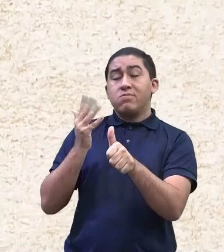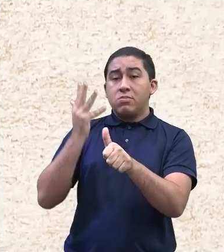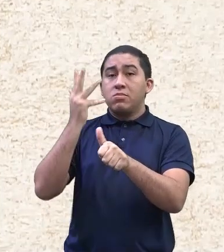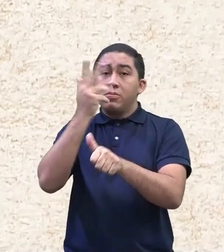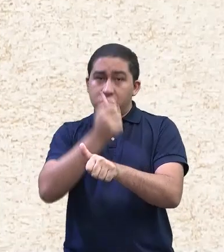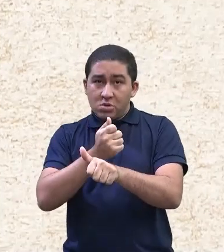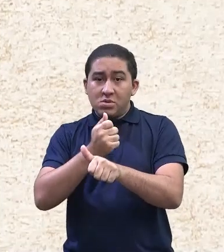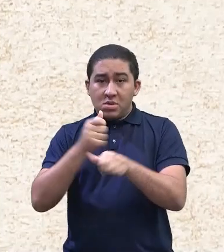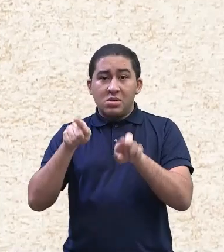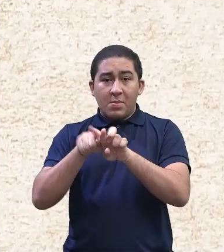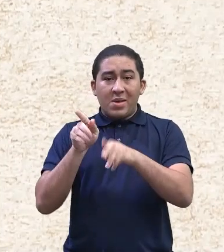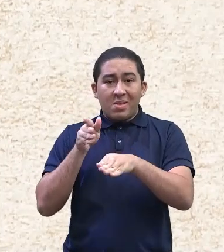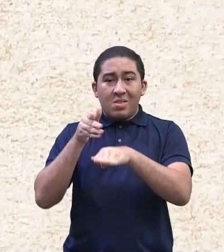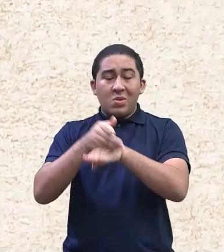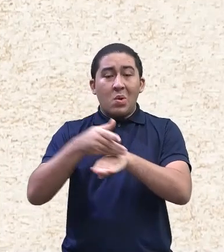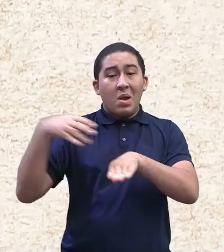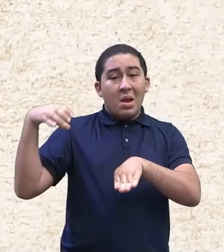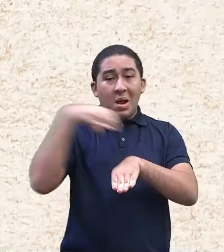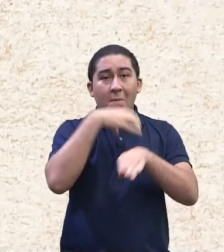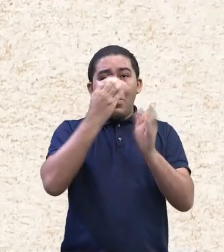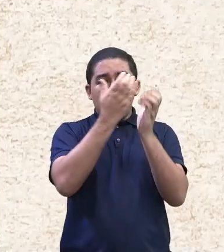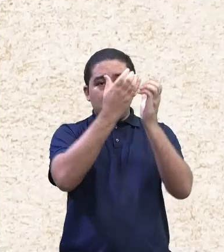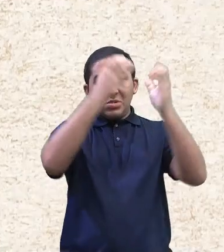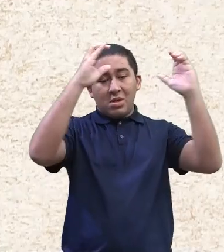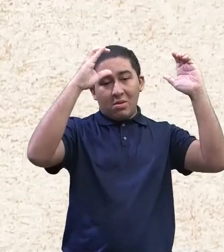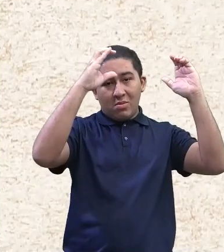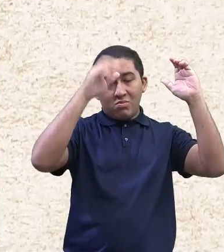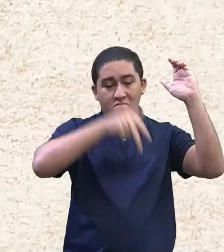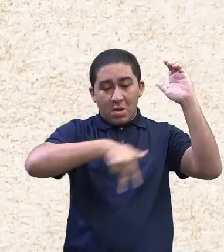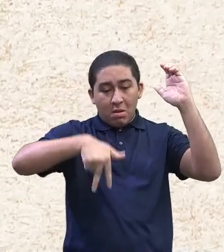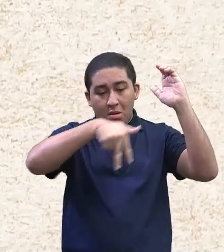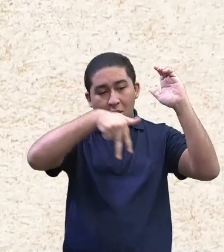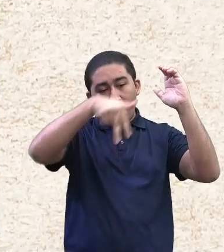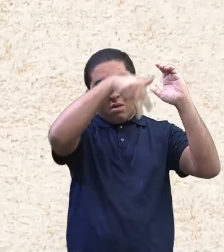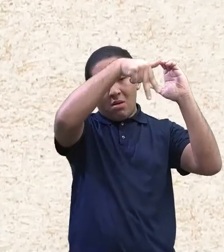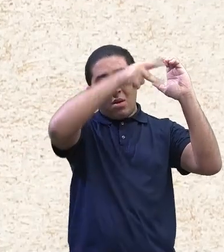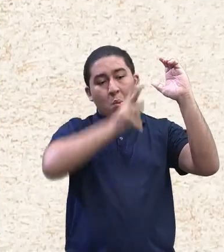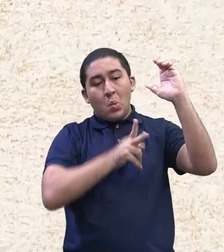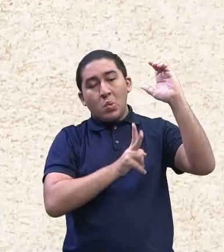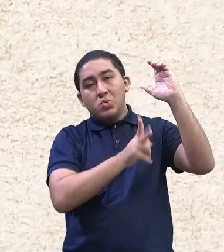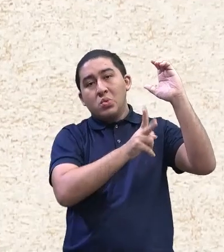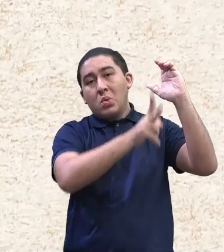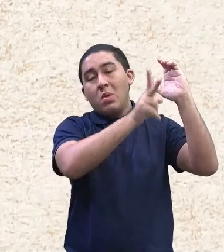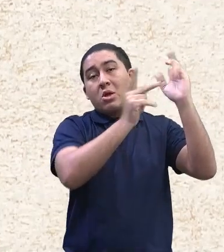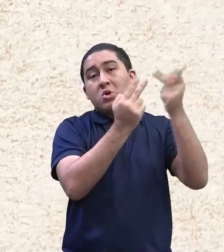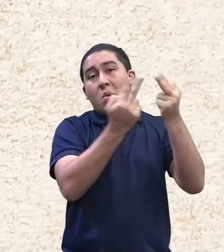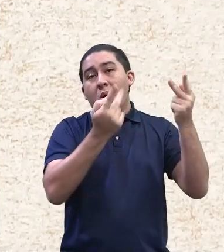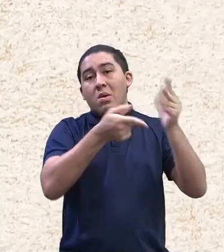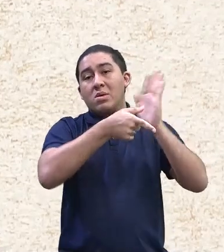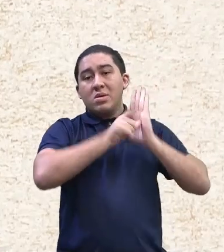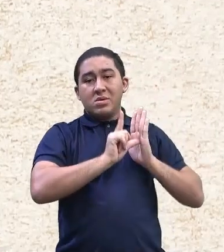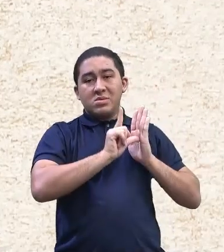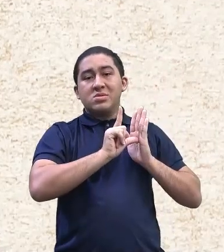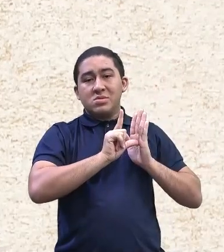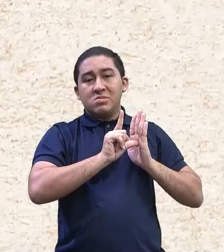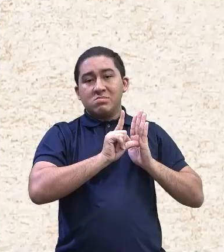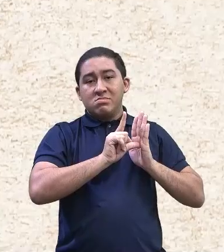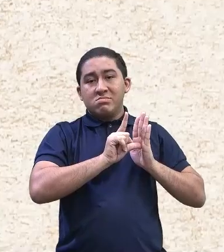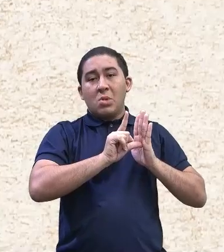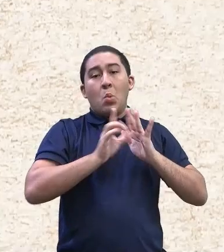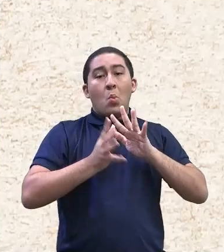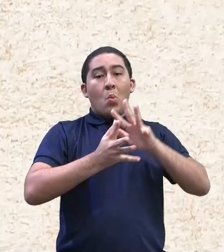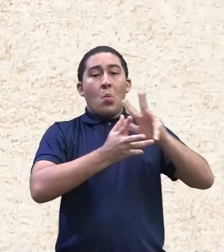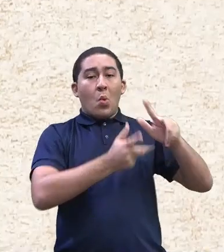menina entrou correndo no céu. Lá continuou como era antes, que o mundo lhe desse a